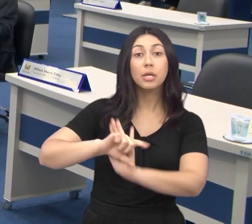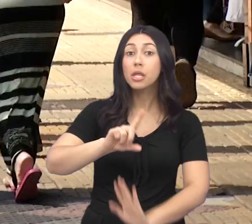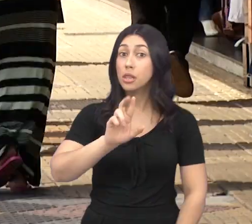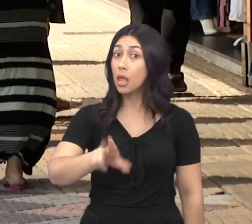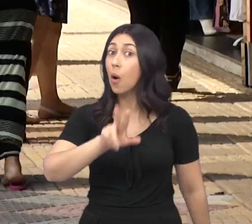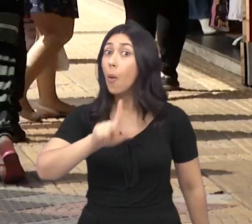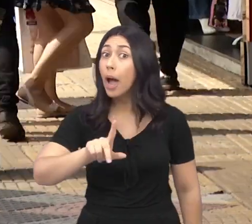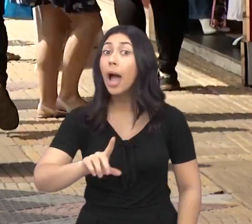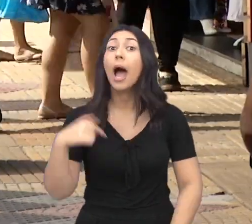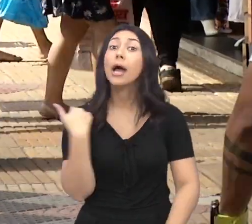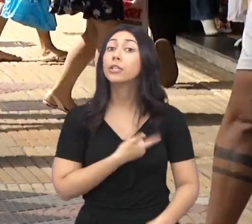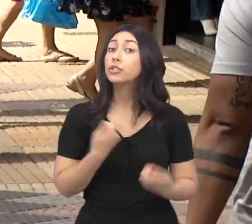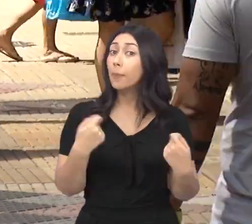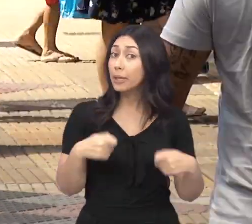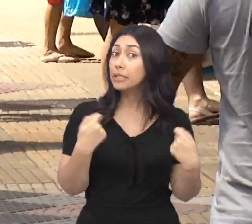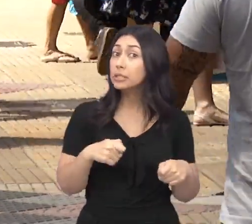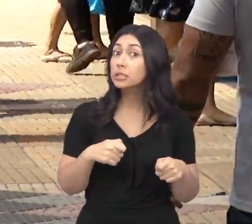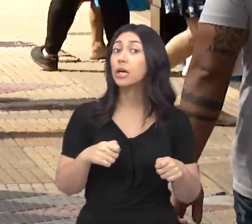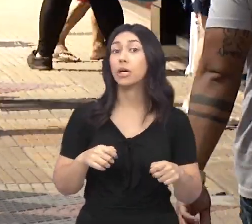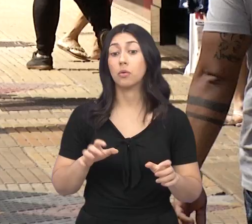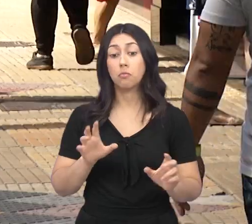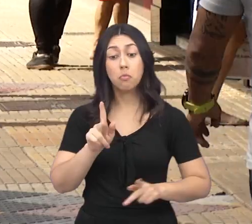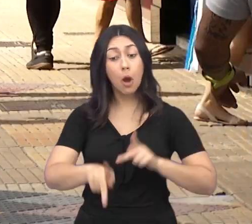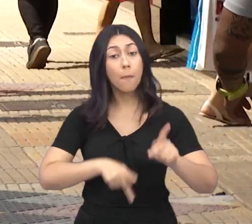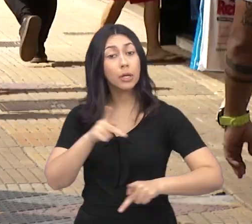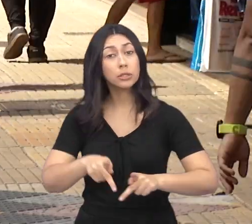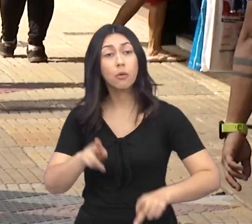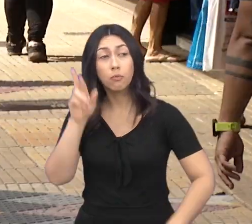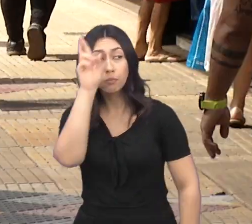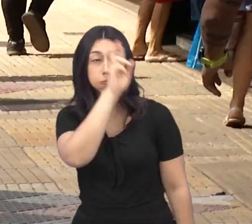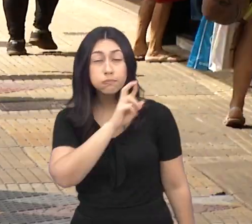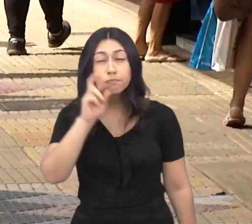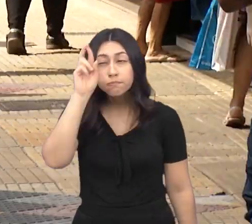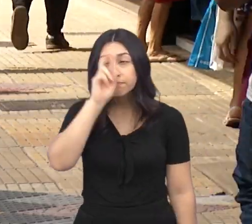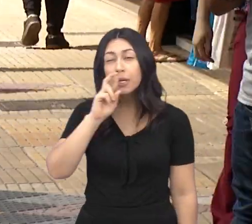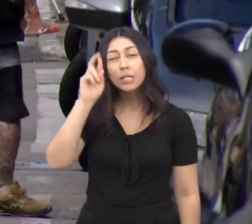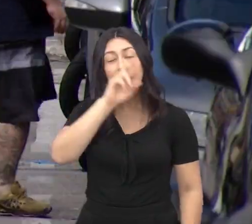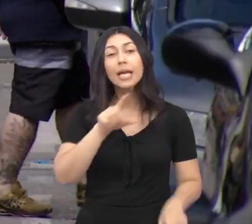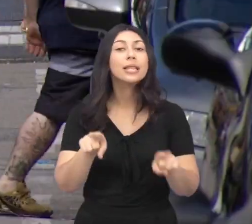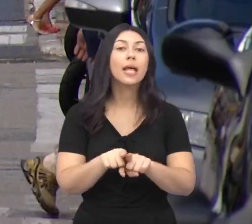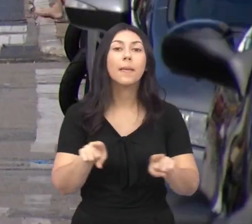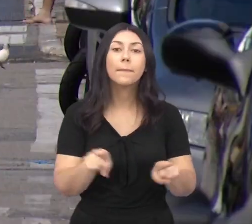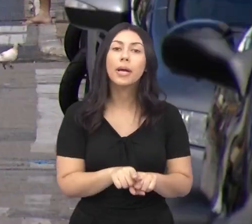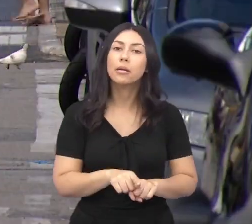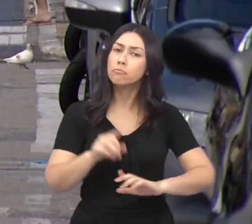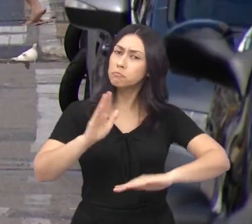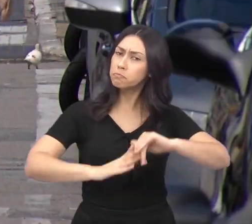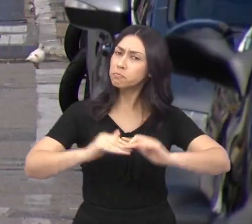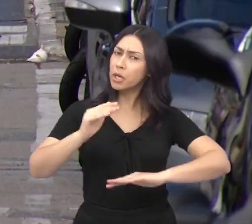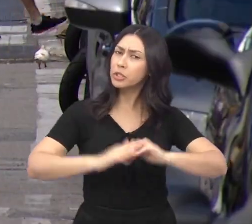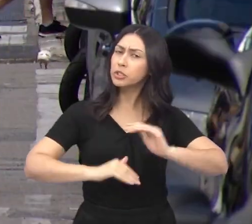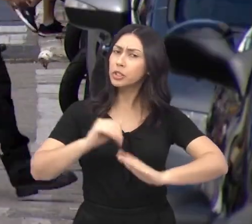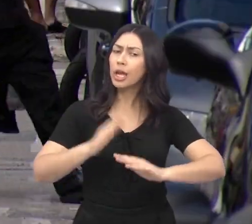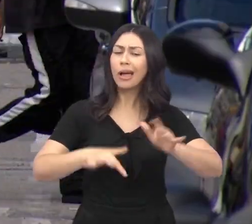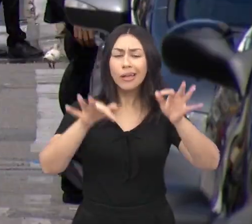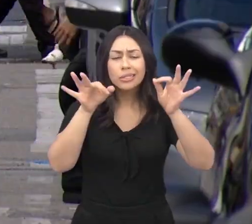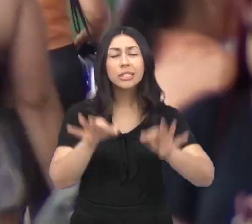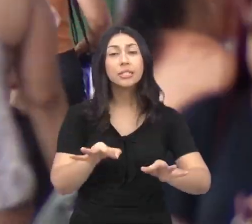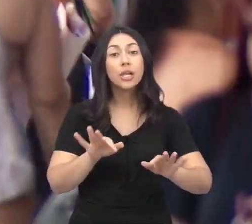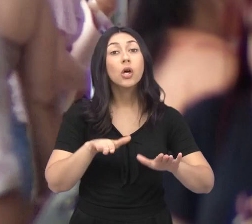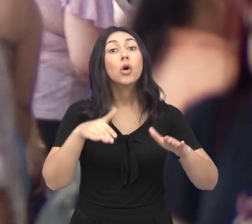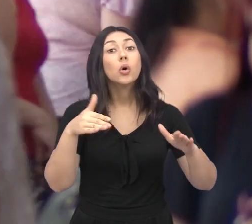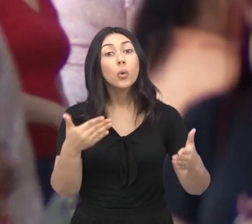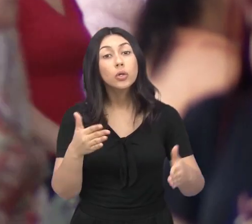seja, a população precisa exercer o seu papel no processo de fiscalização e zelar pelas boas práticas.